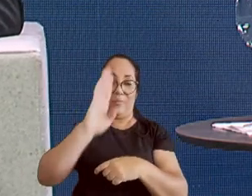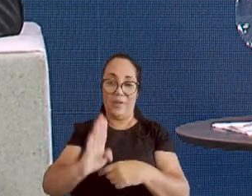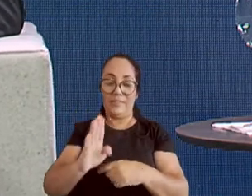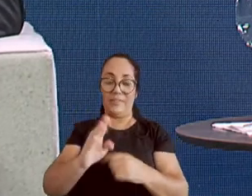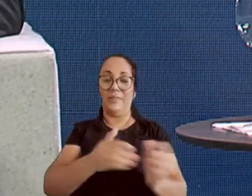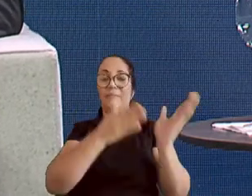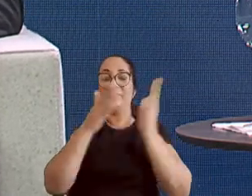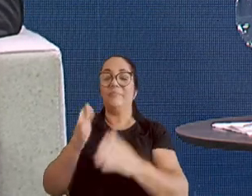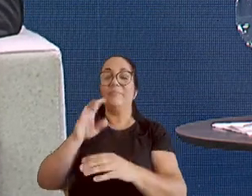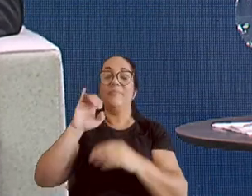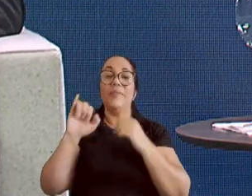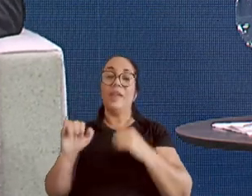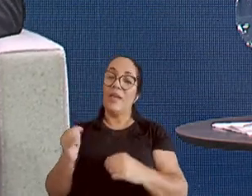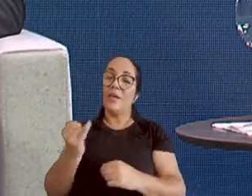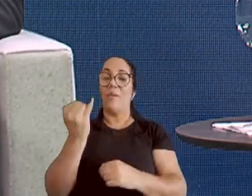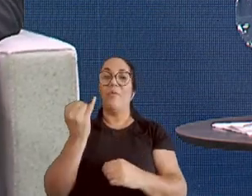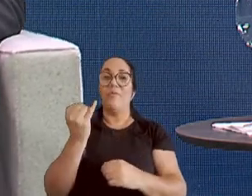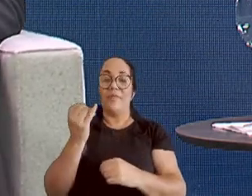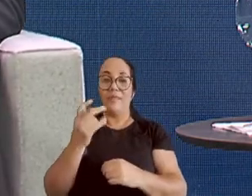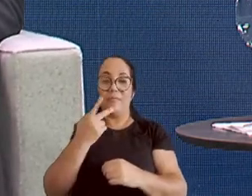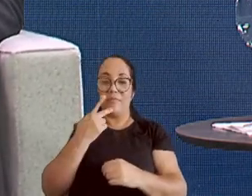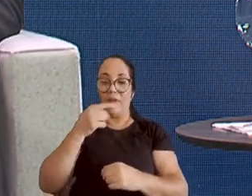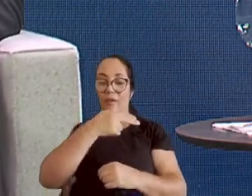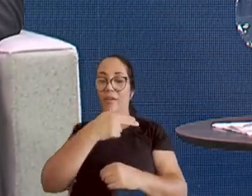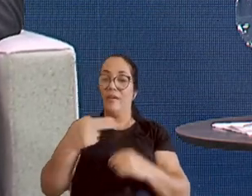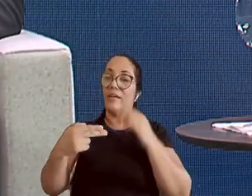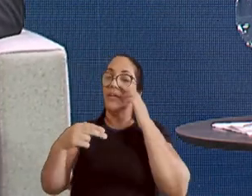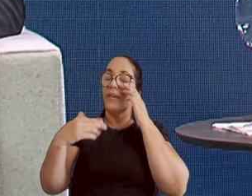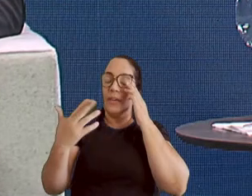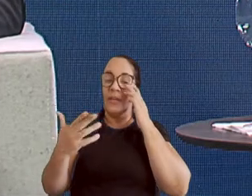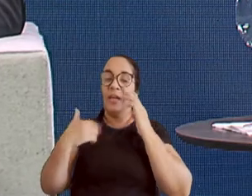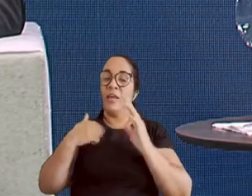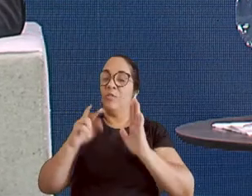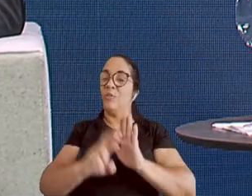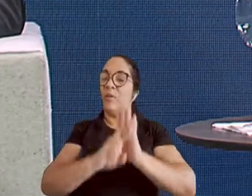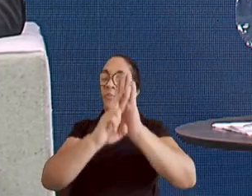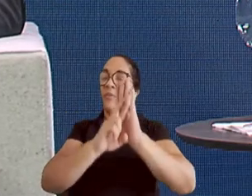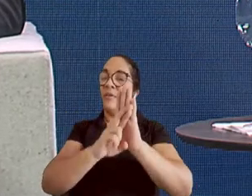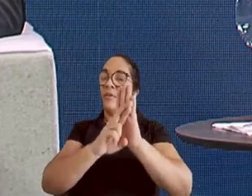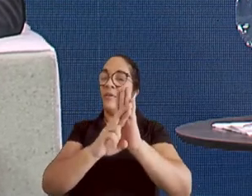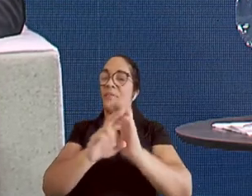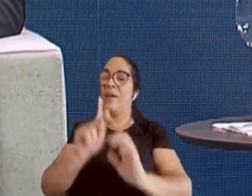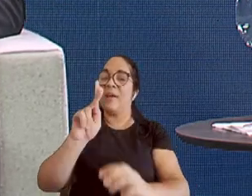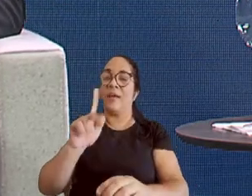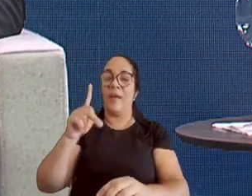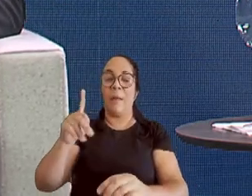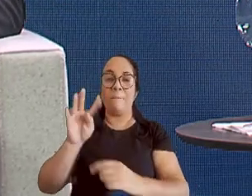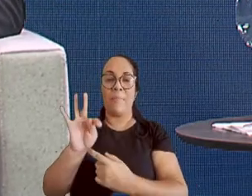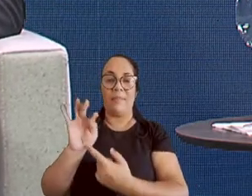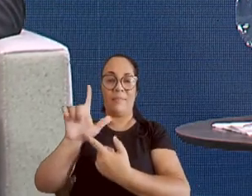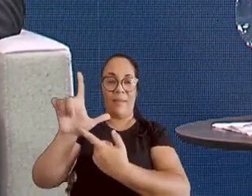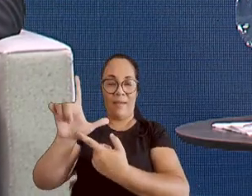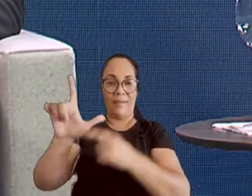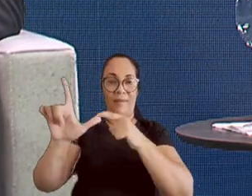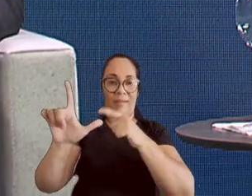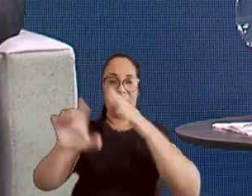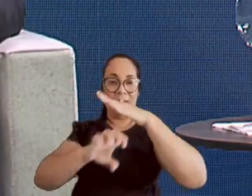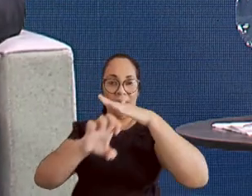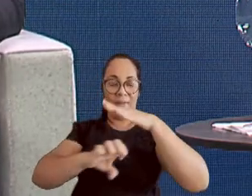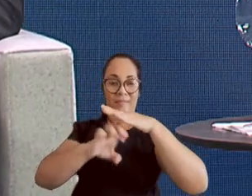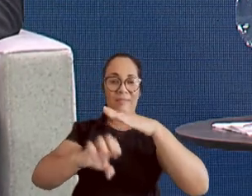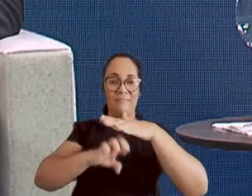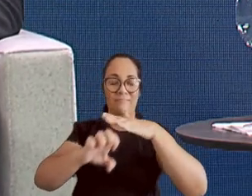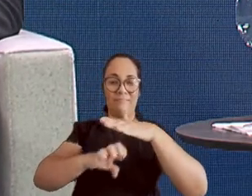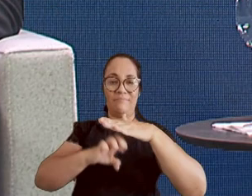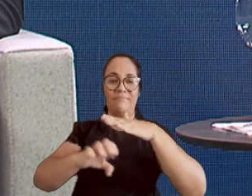dos acres eu sou fundador da Cap itão somos uma casa que dá